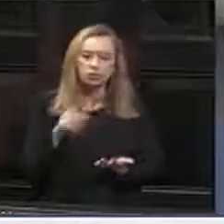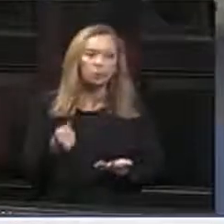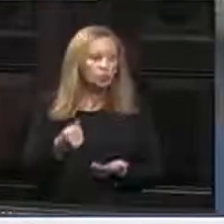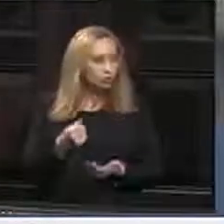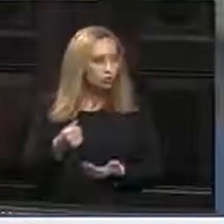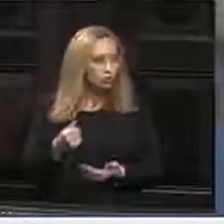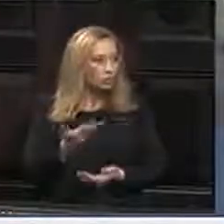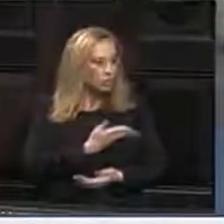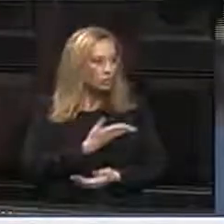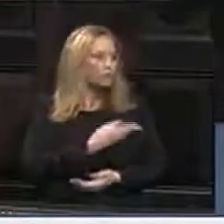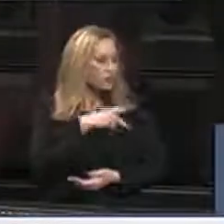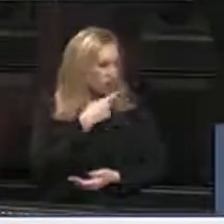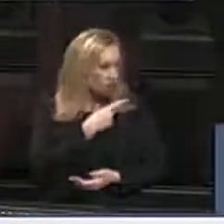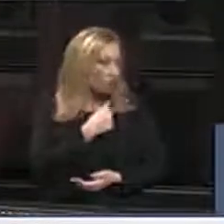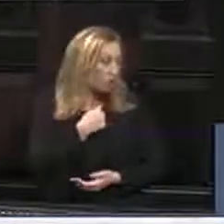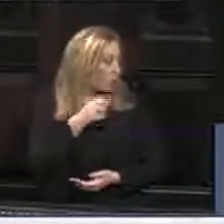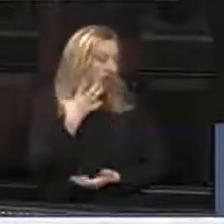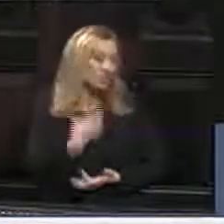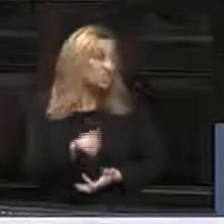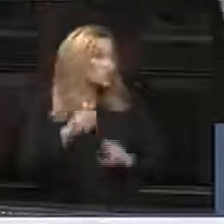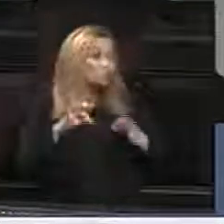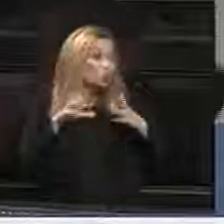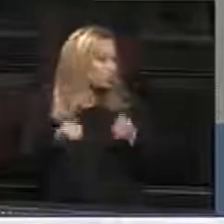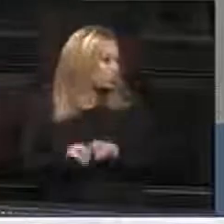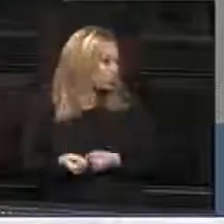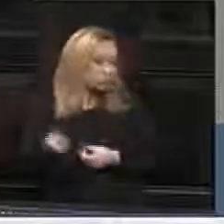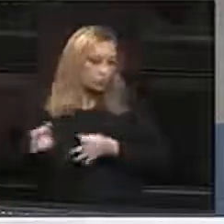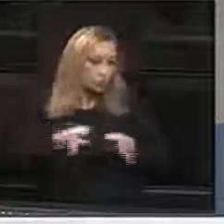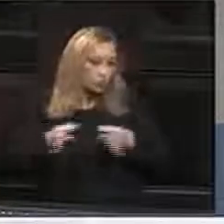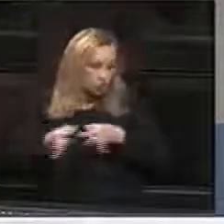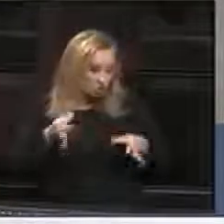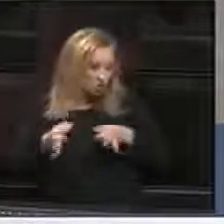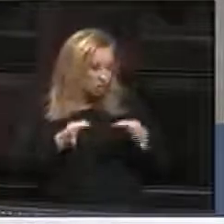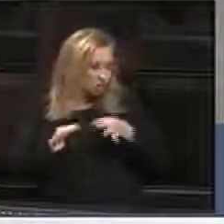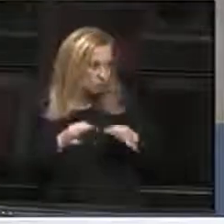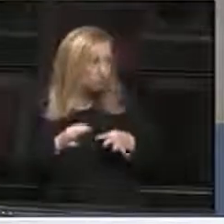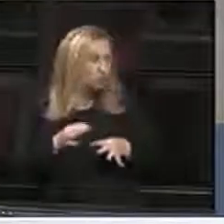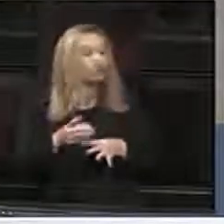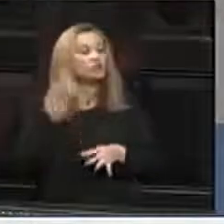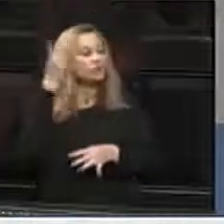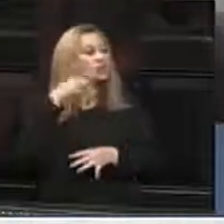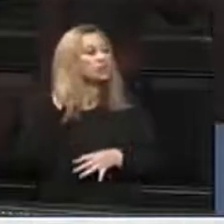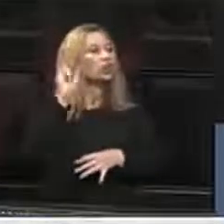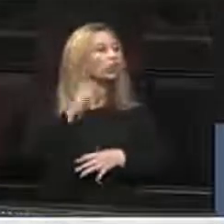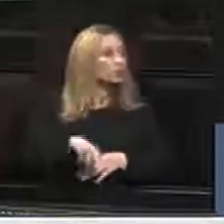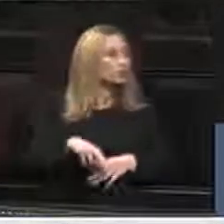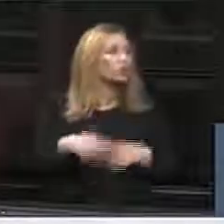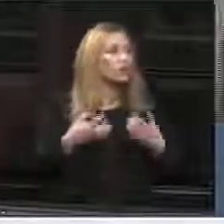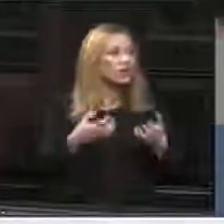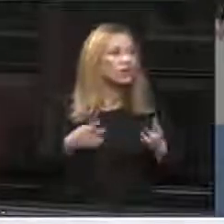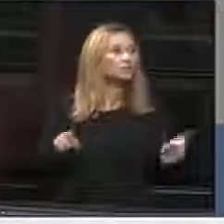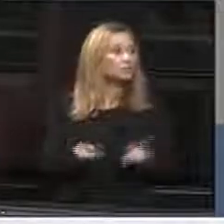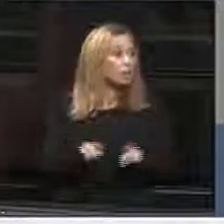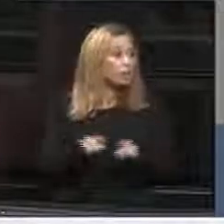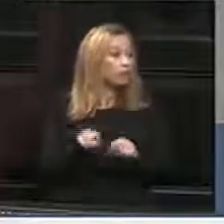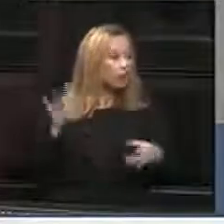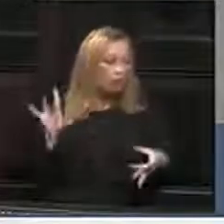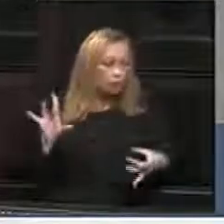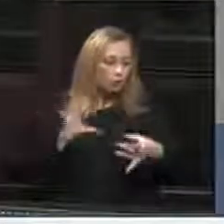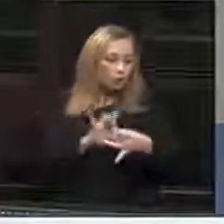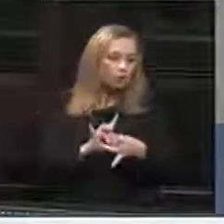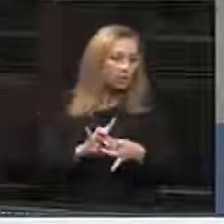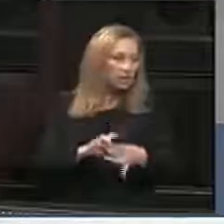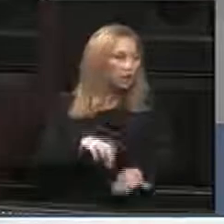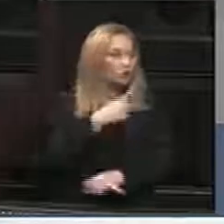do deputado Robinson Leite. E queria acrescentar aos seus argumentos, com os quais concordo,